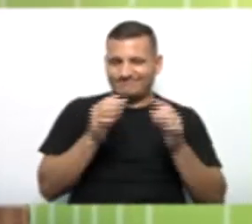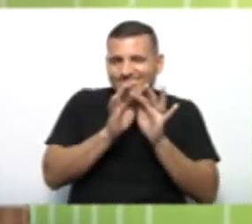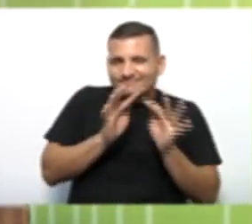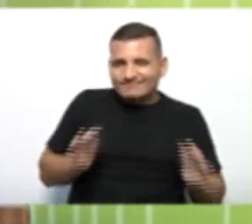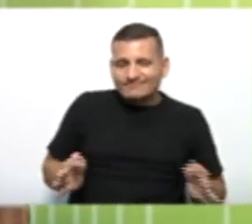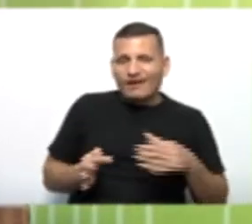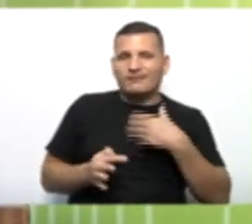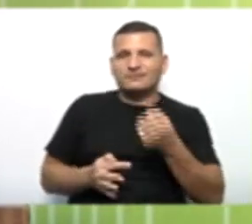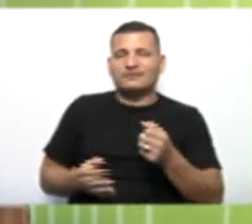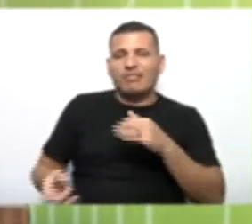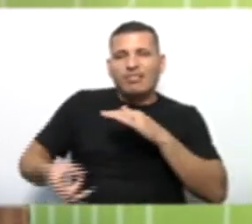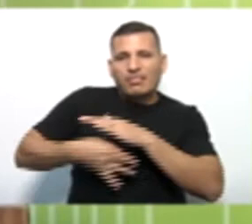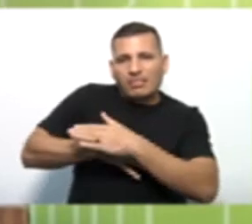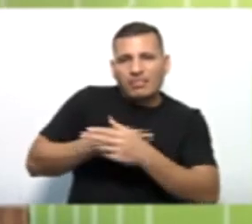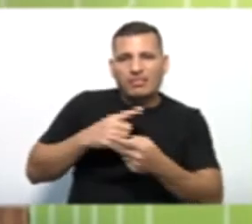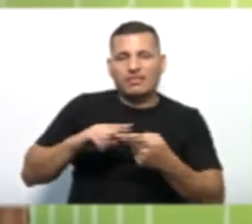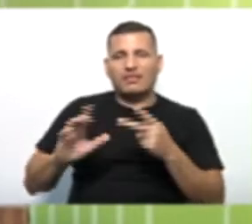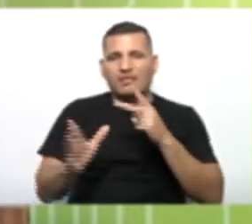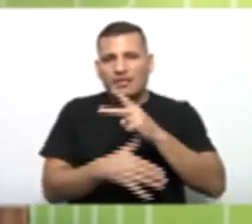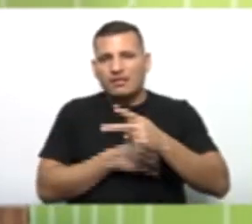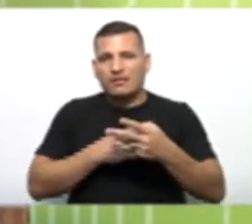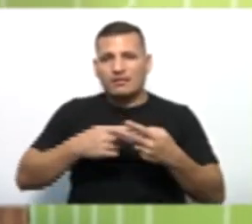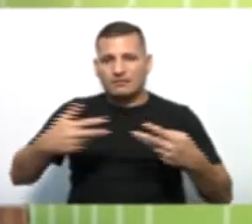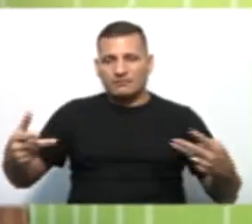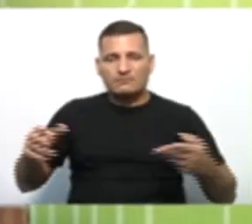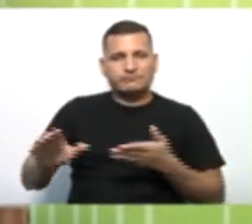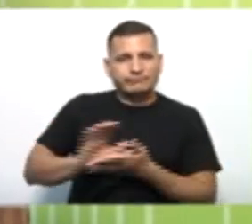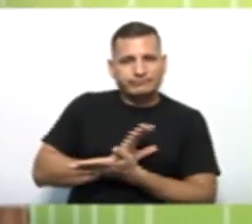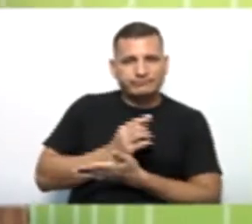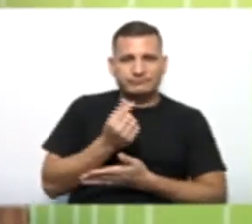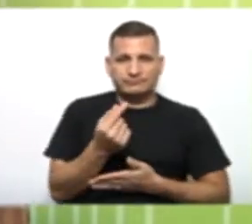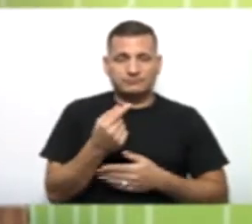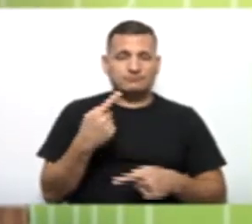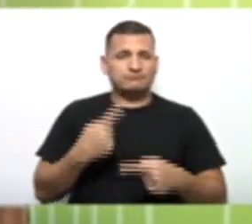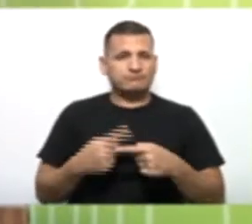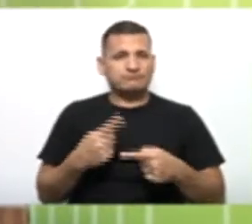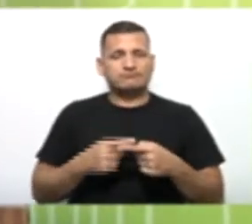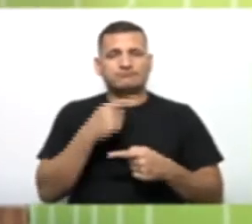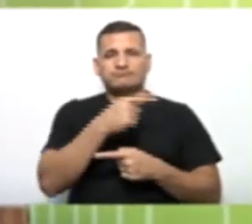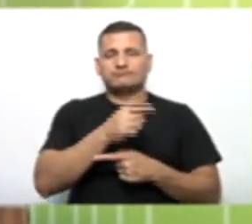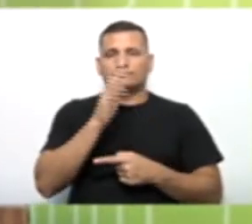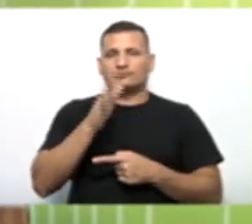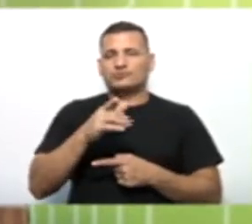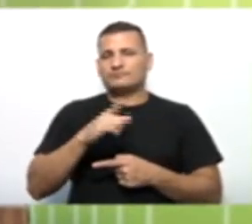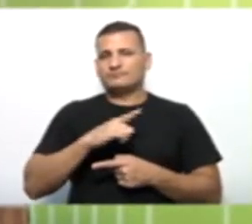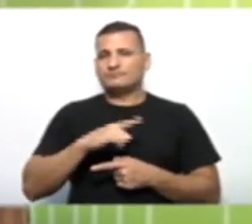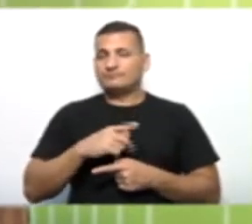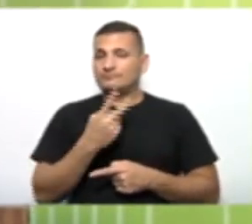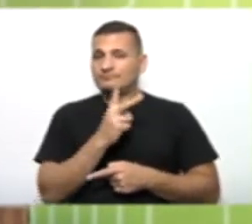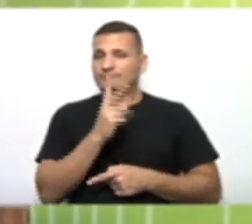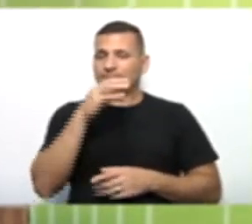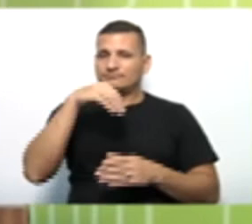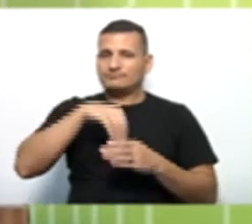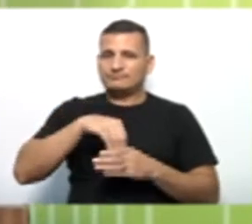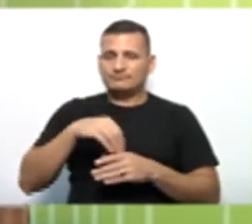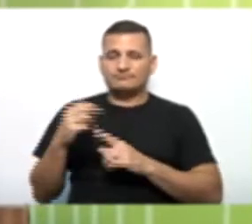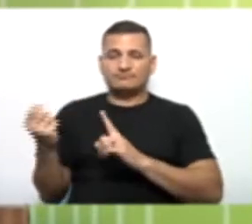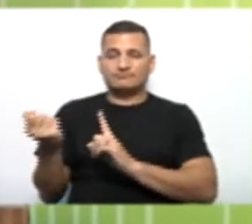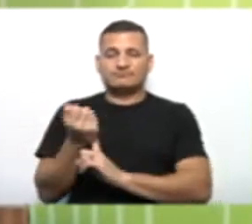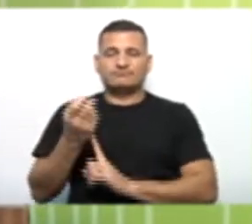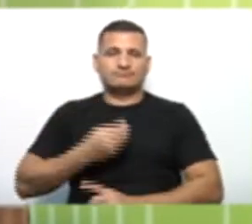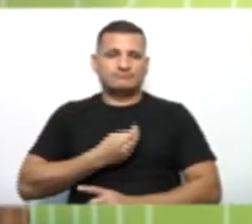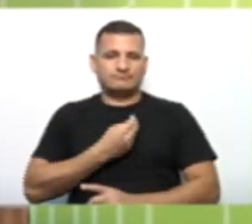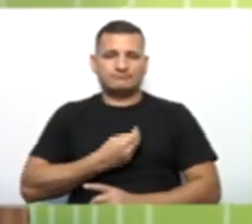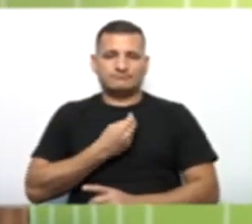propinas favores benefícios em causa própria é porque ele já trouxe da sua vida em sociedade da